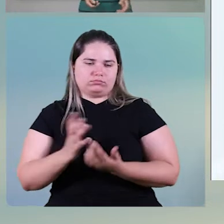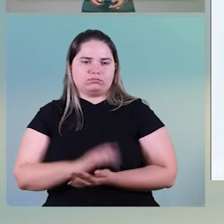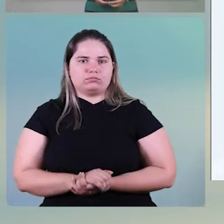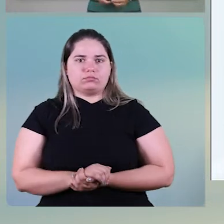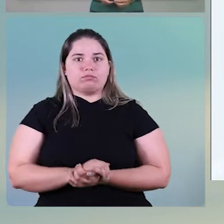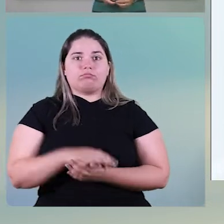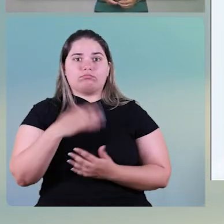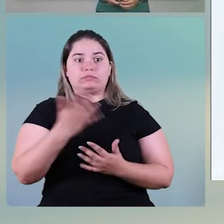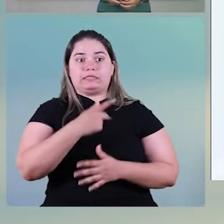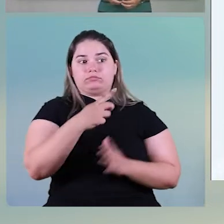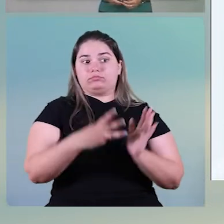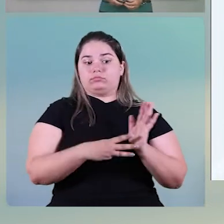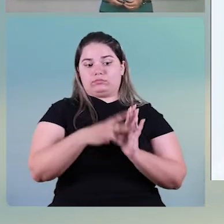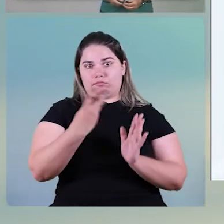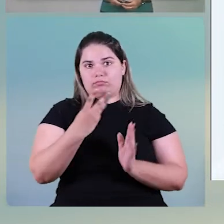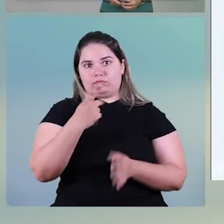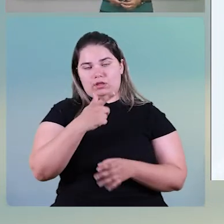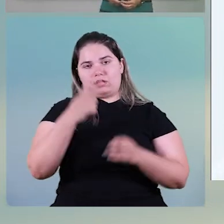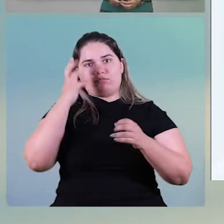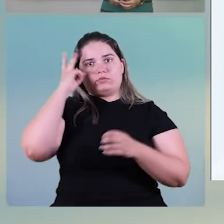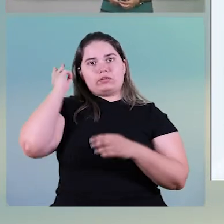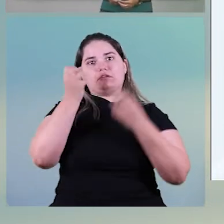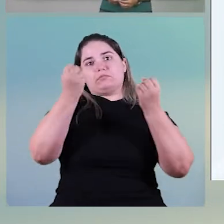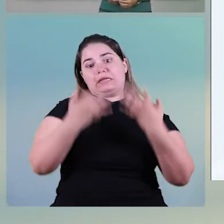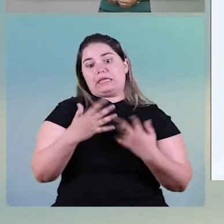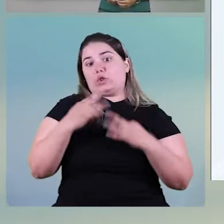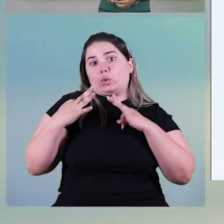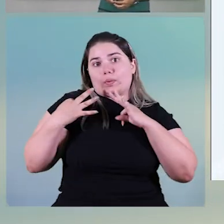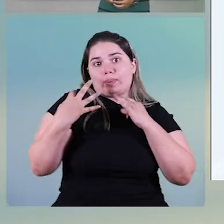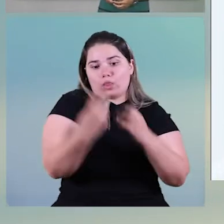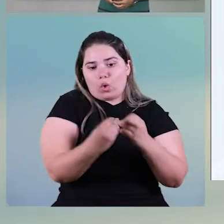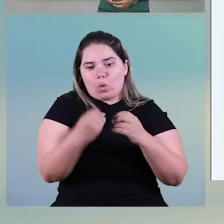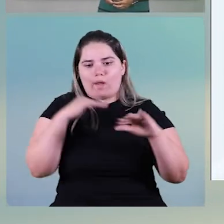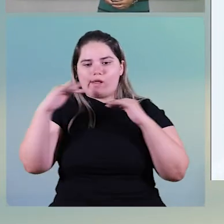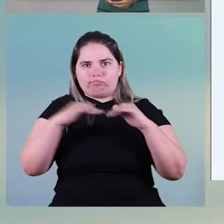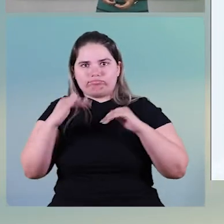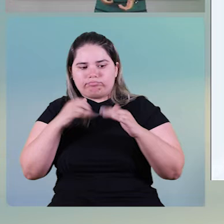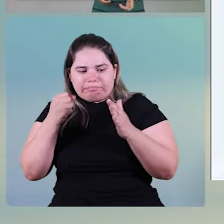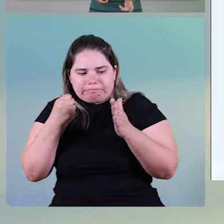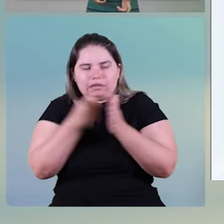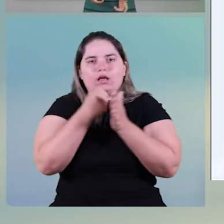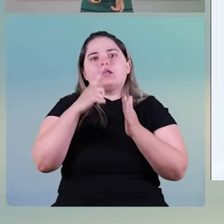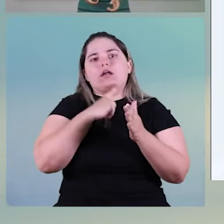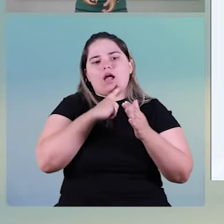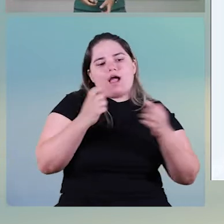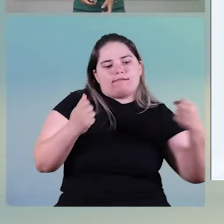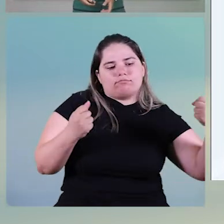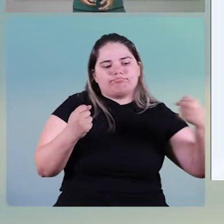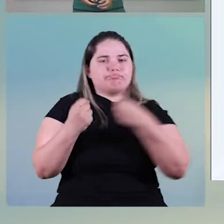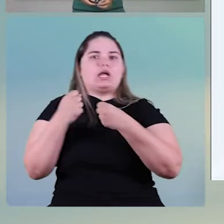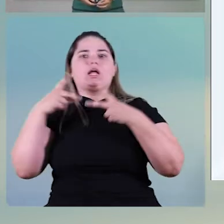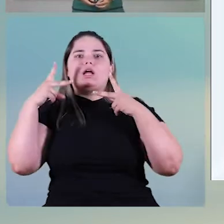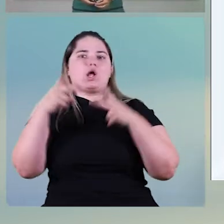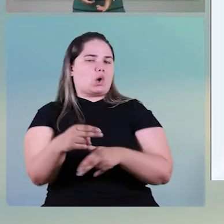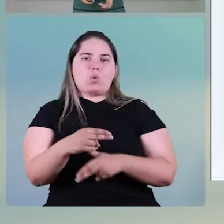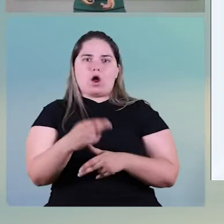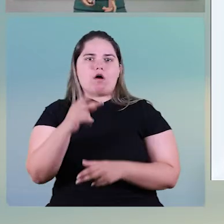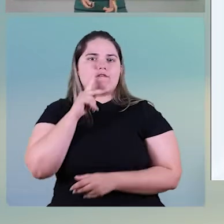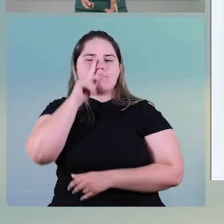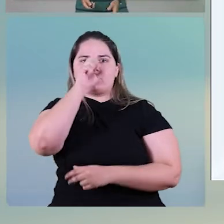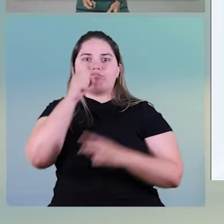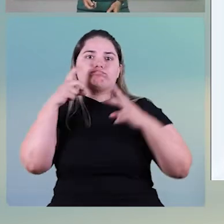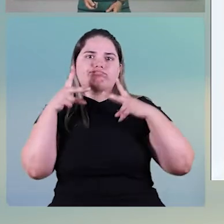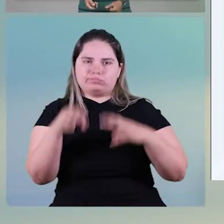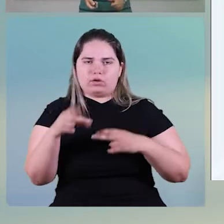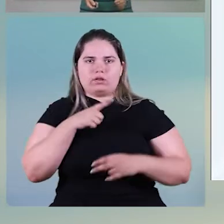lei diz que para toda ação corresponde uma reação de mesma intensidade, de mesma direção e sentido